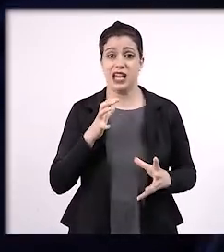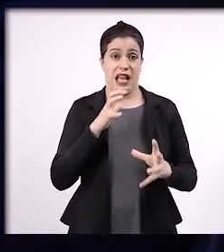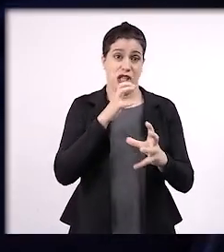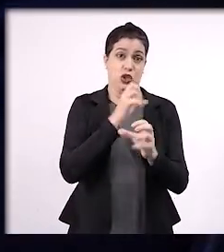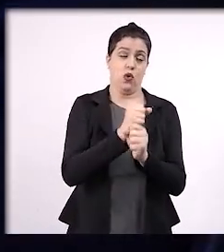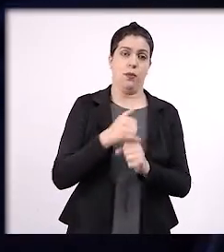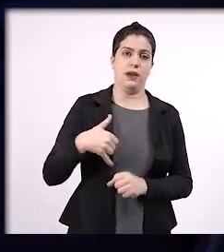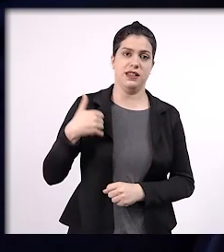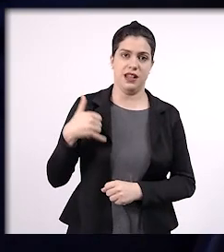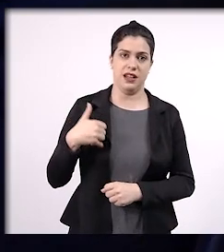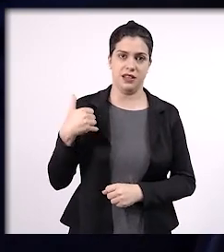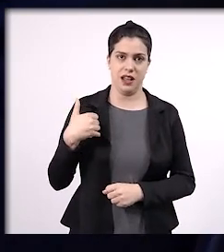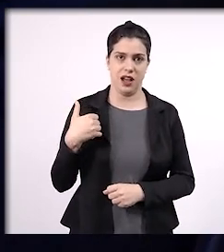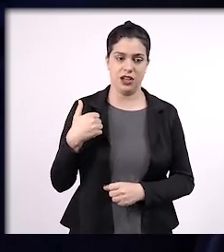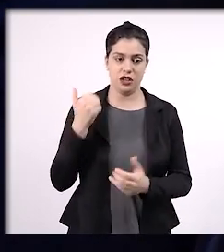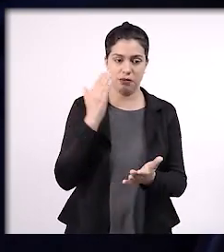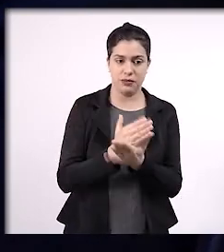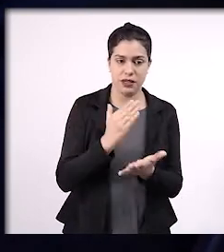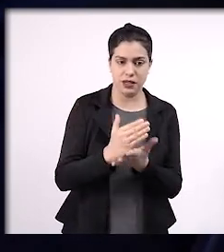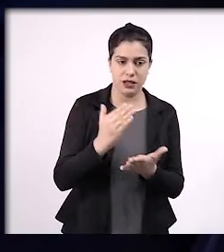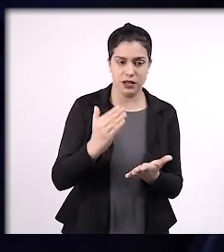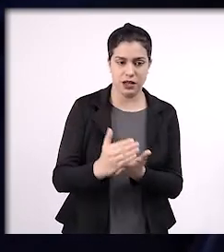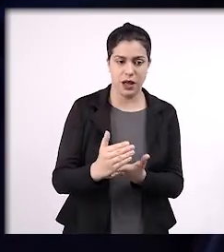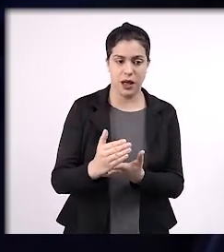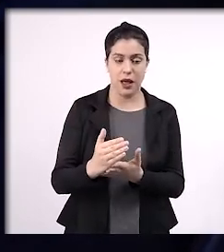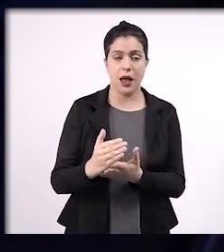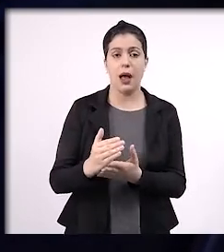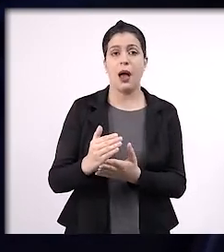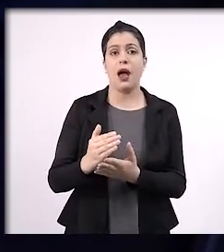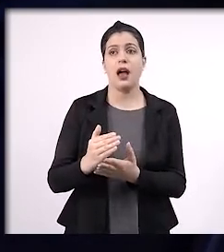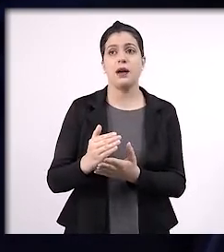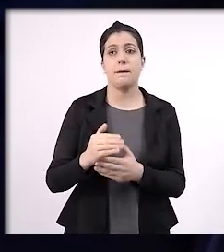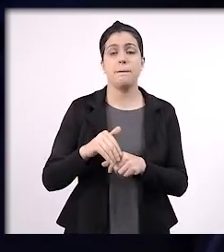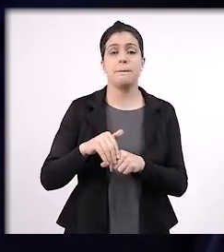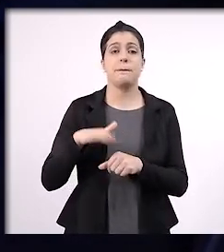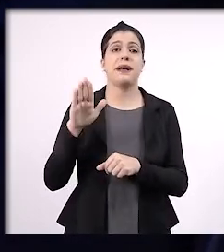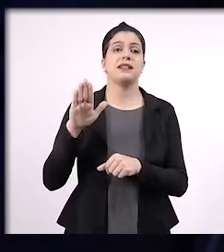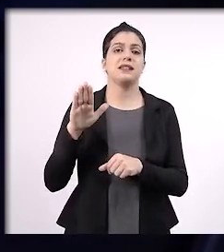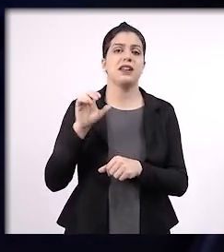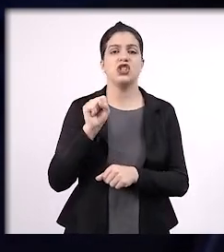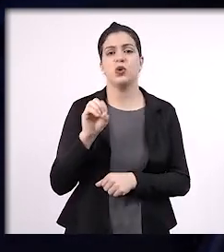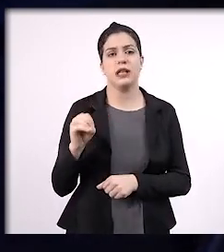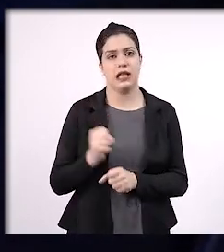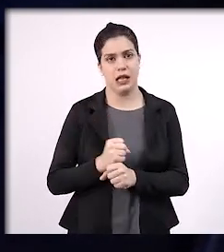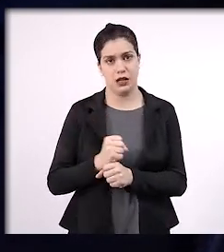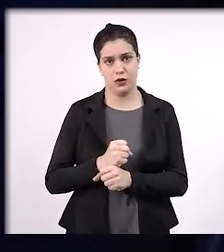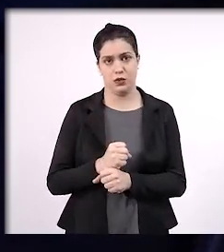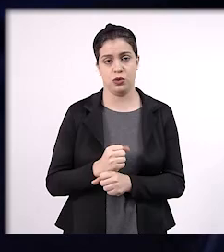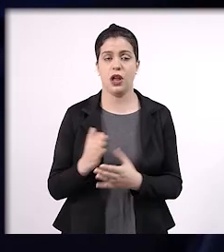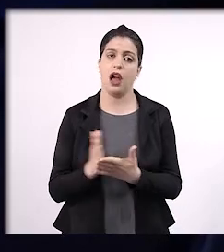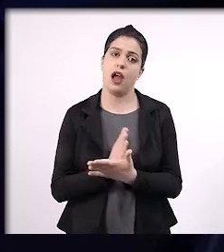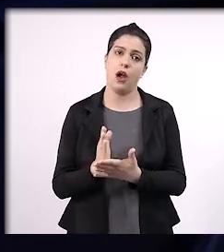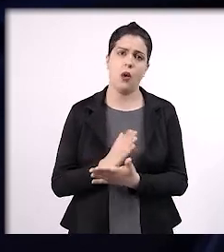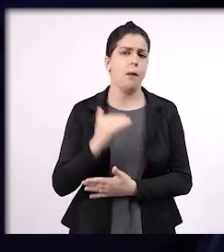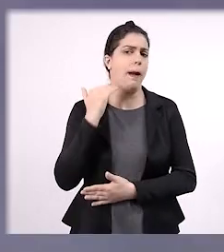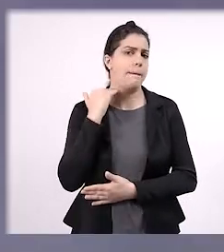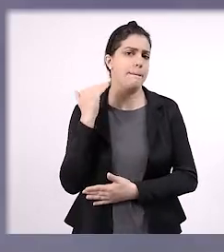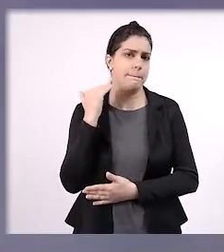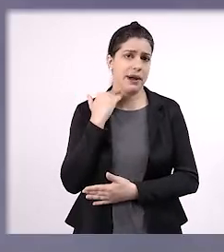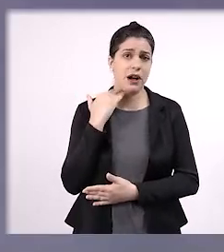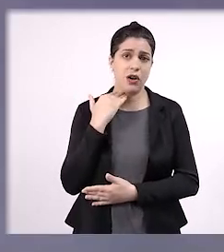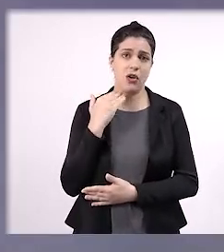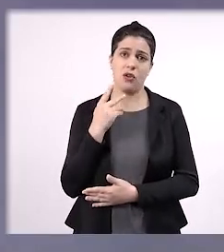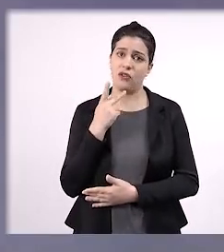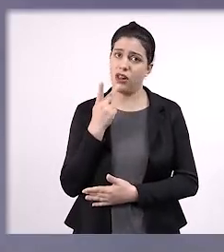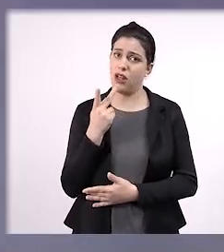consignado a idosos, quando a soma da idade do idoso ao prazo do empréstimo consignado superar 80 anos.